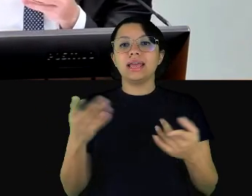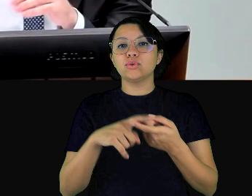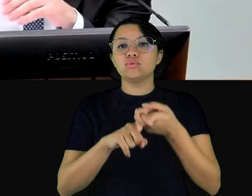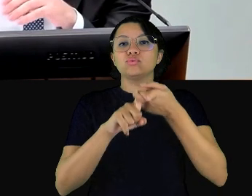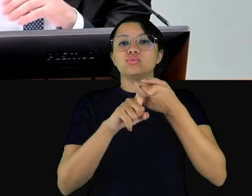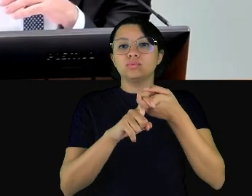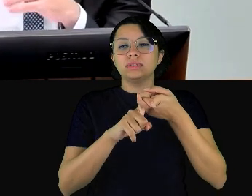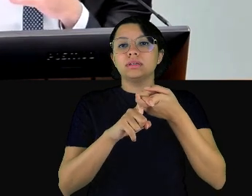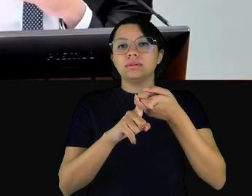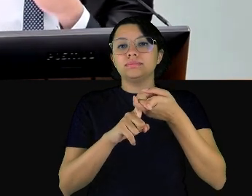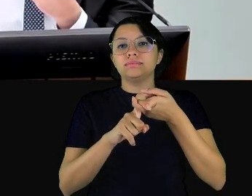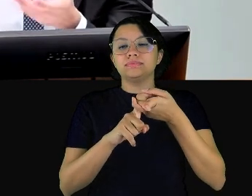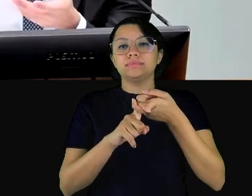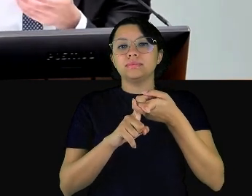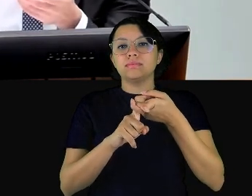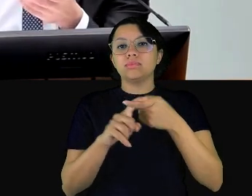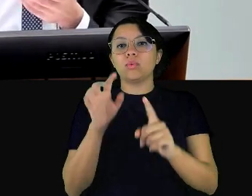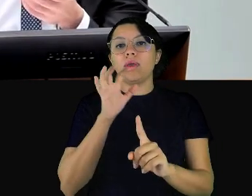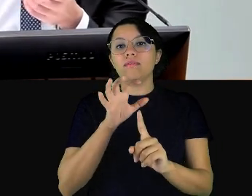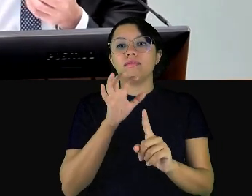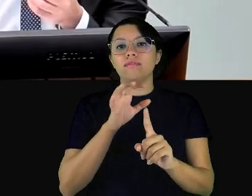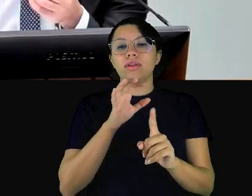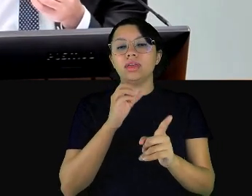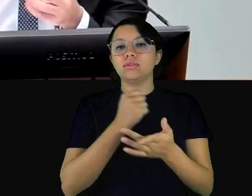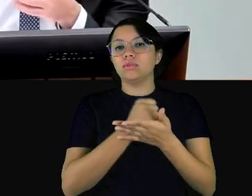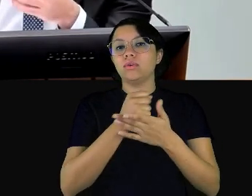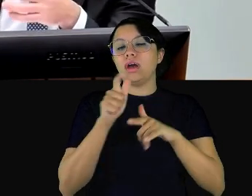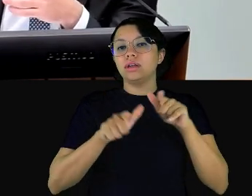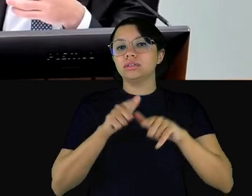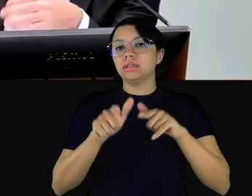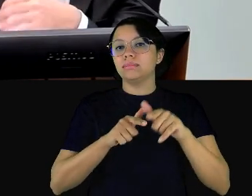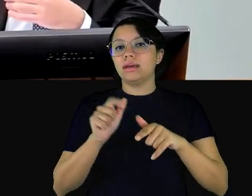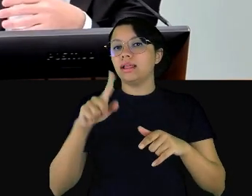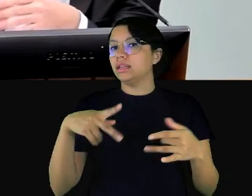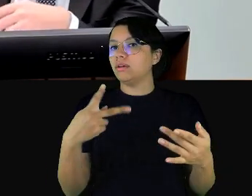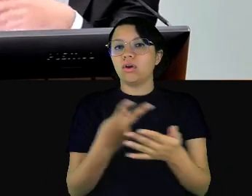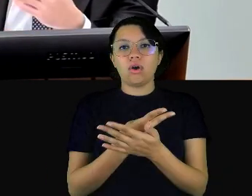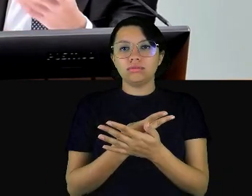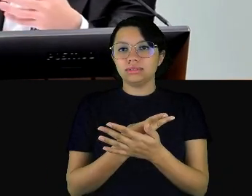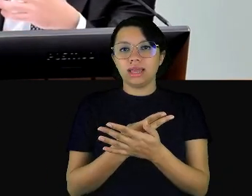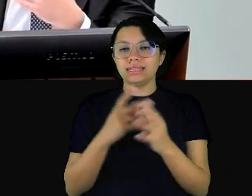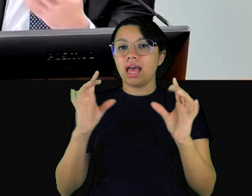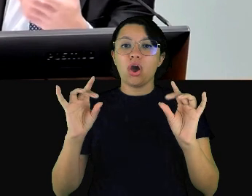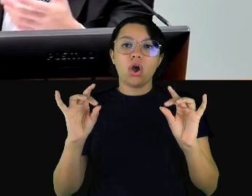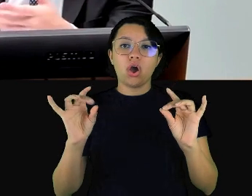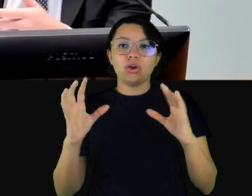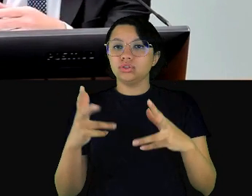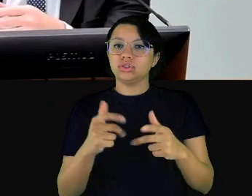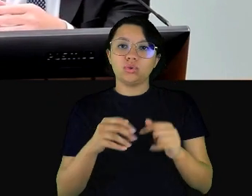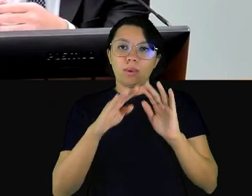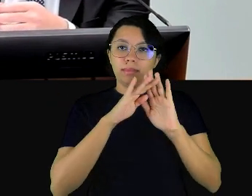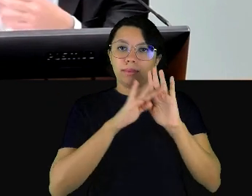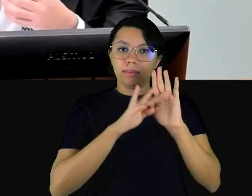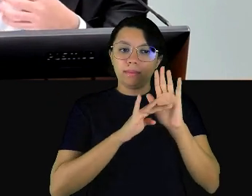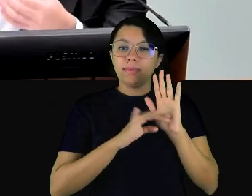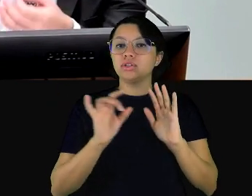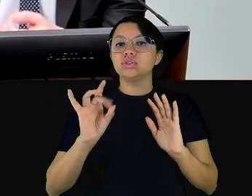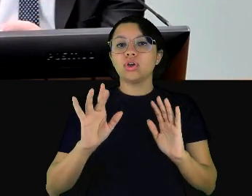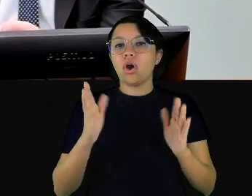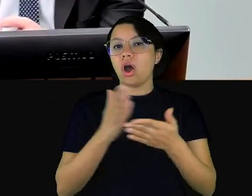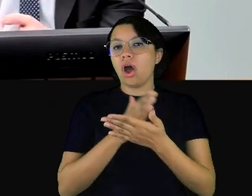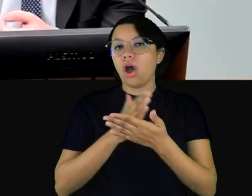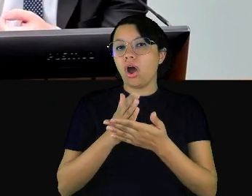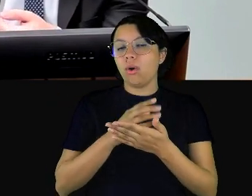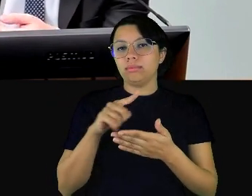suspensão de efeitos do contrato de trabalho, ela não ocorre de forma automática em todas as suas cláusulas, somente em